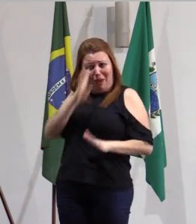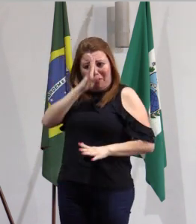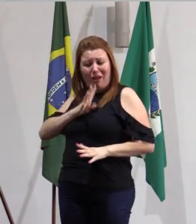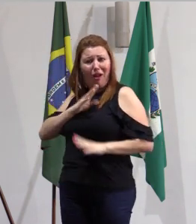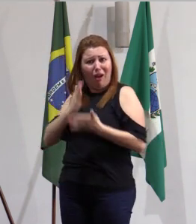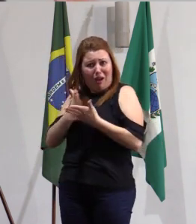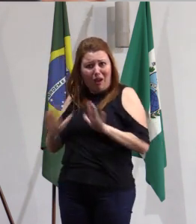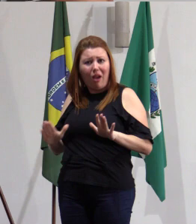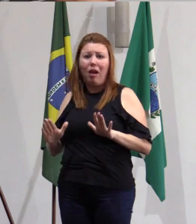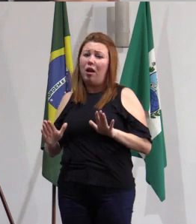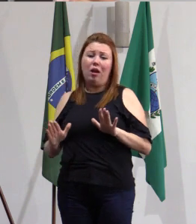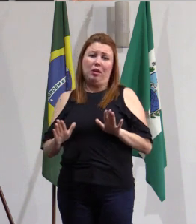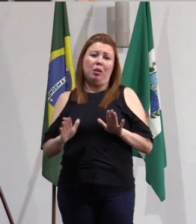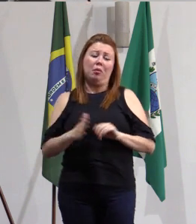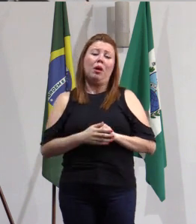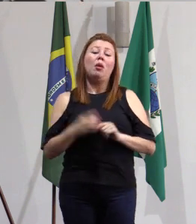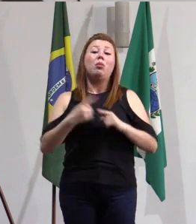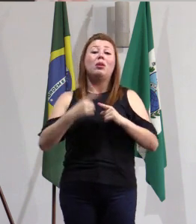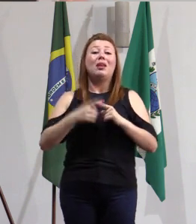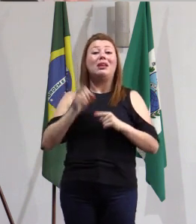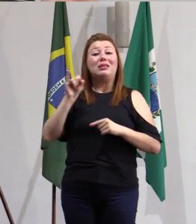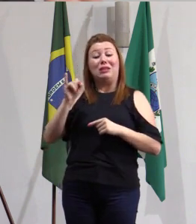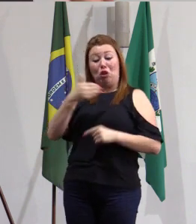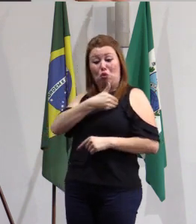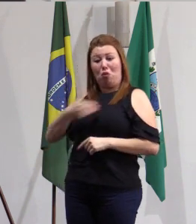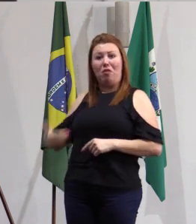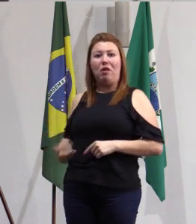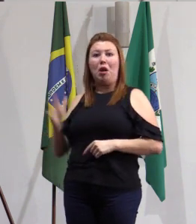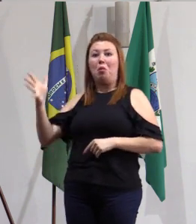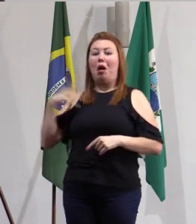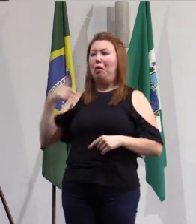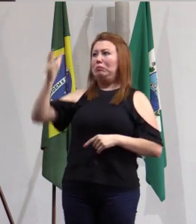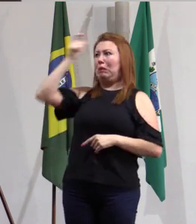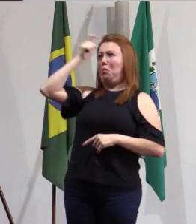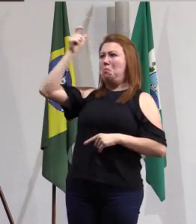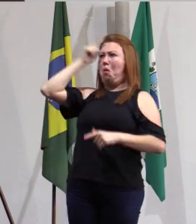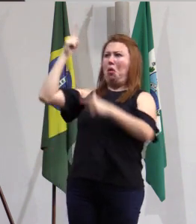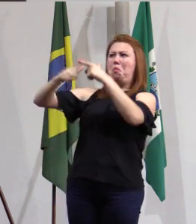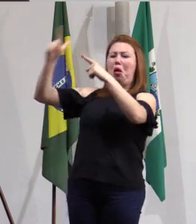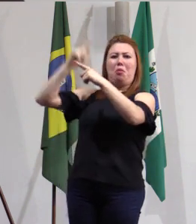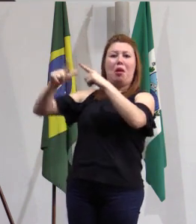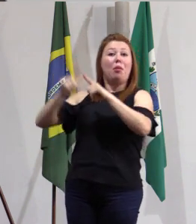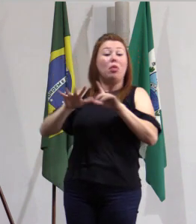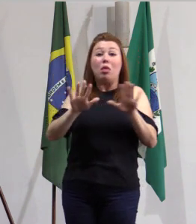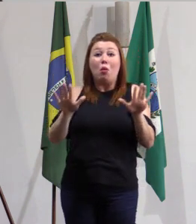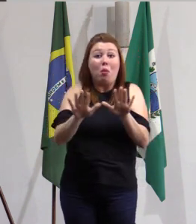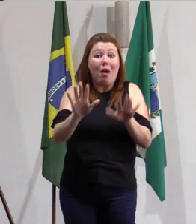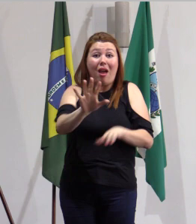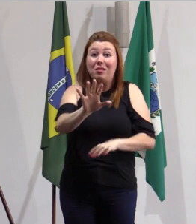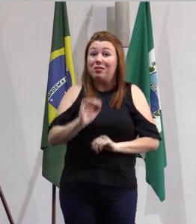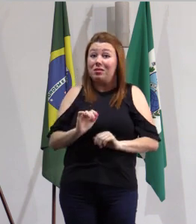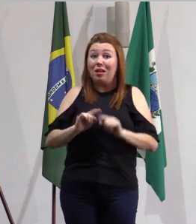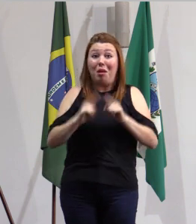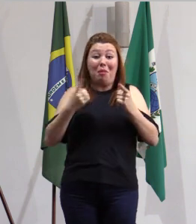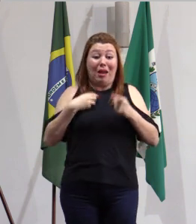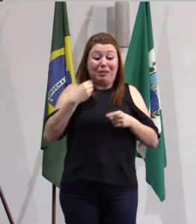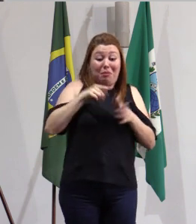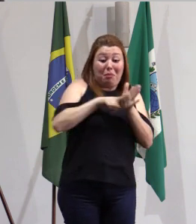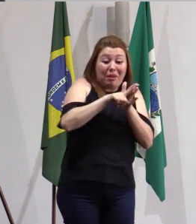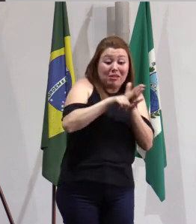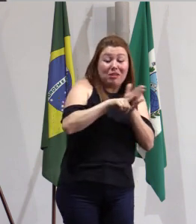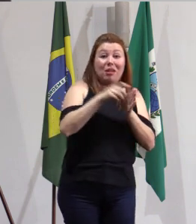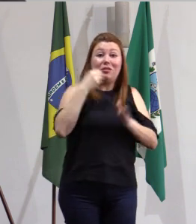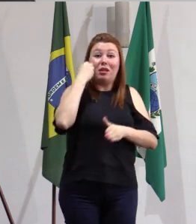que é a questão, não é que eu ache que a iniciativa privada sempre é um demônio, atenção, não se trata disso, mas são pesquisas e experiências que